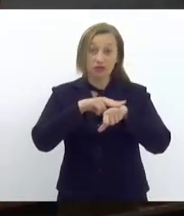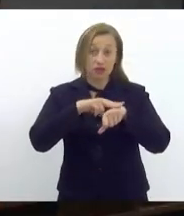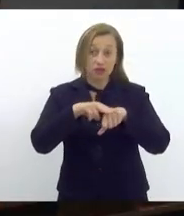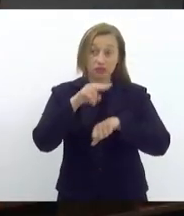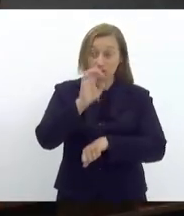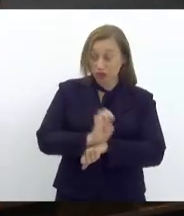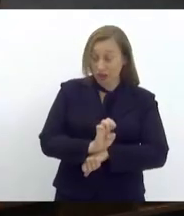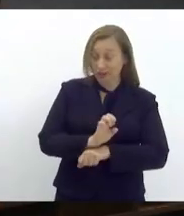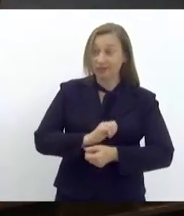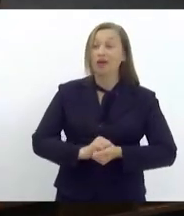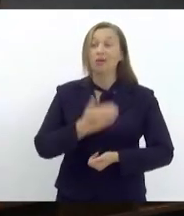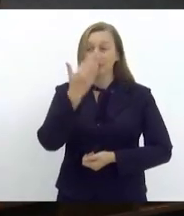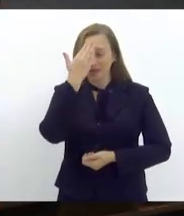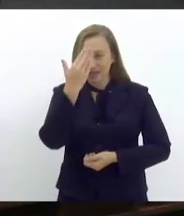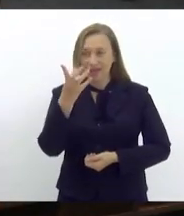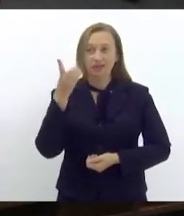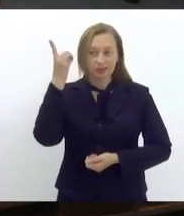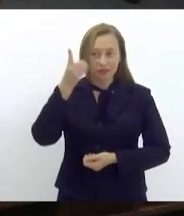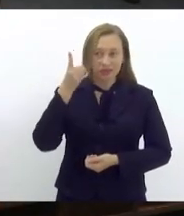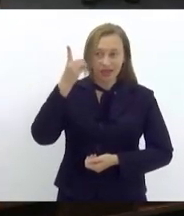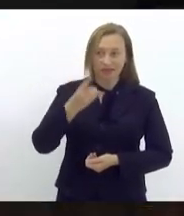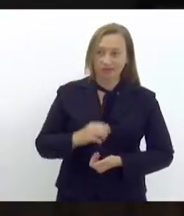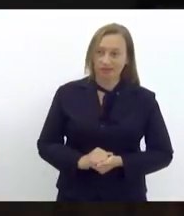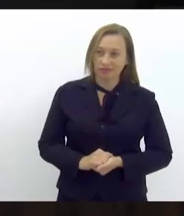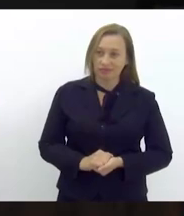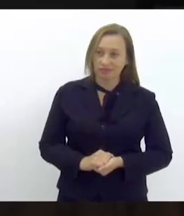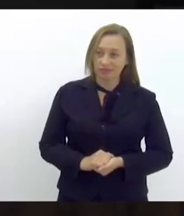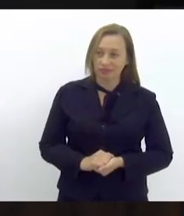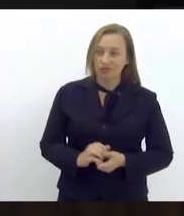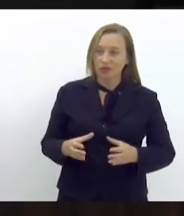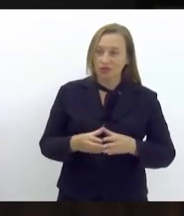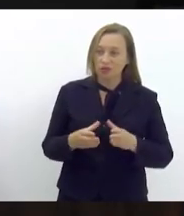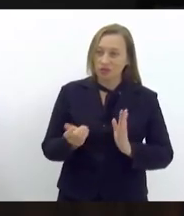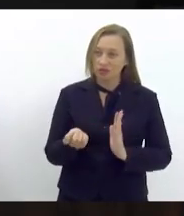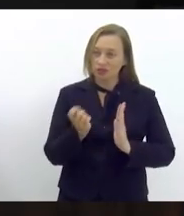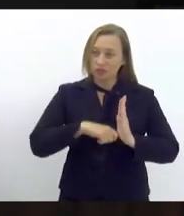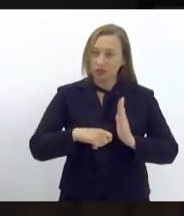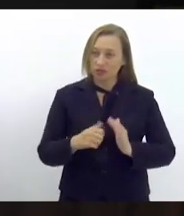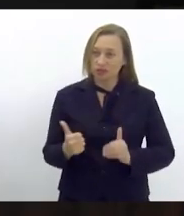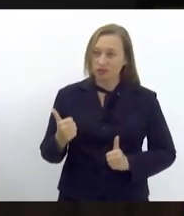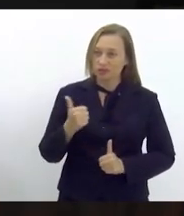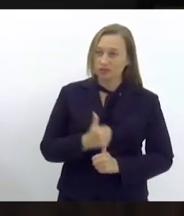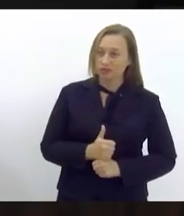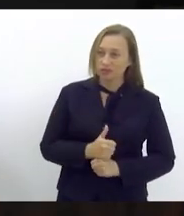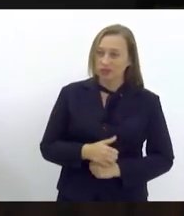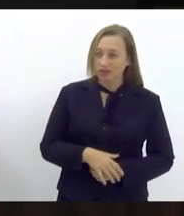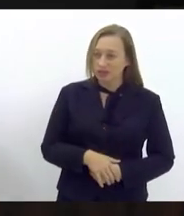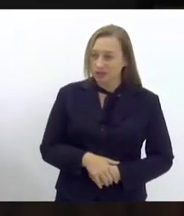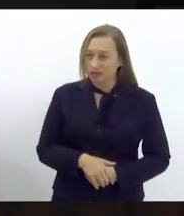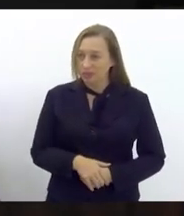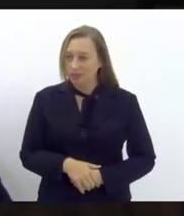obrigado deputado pela comissão de tributação deputado Luiz Paulo também por favor